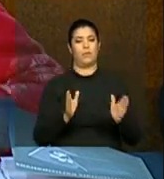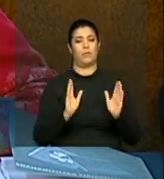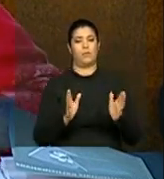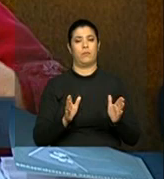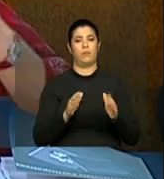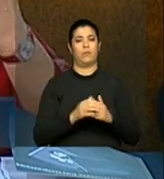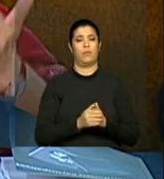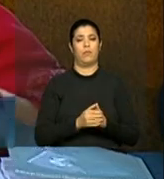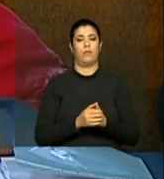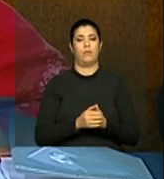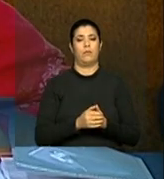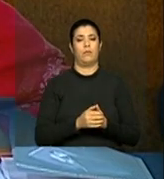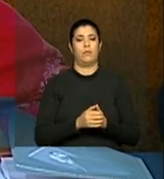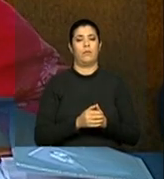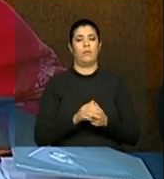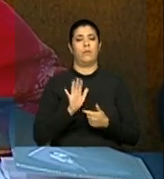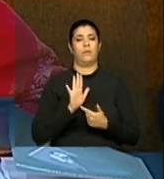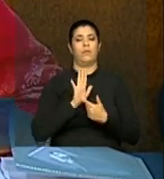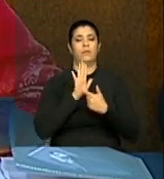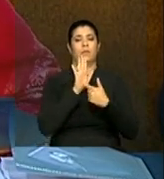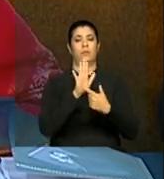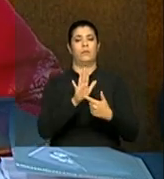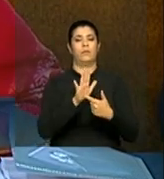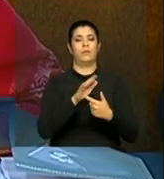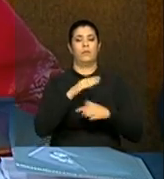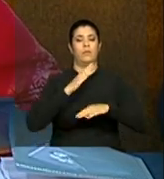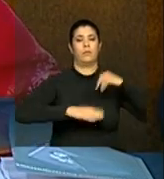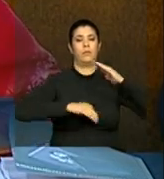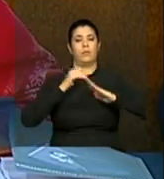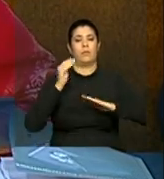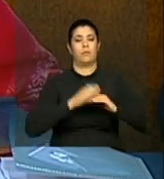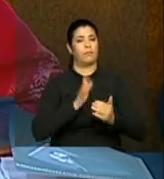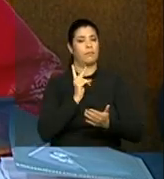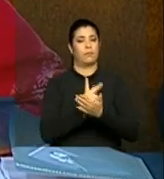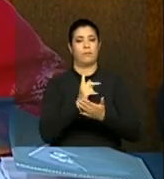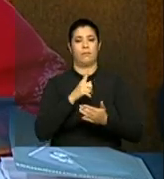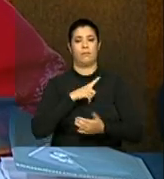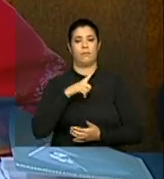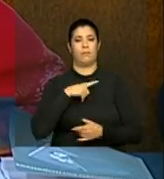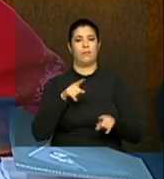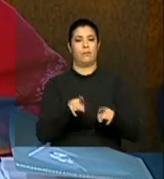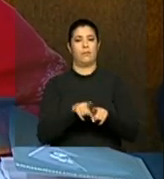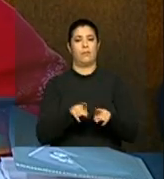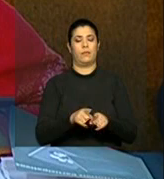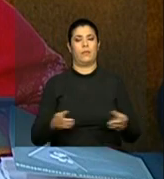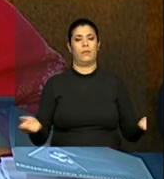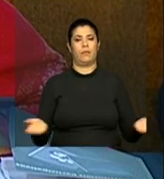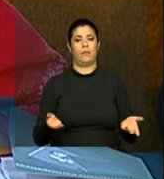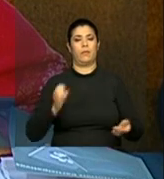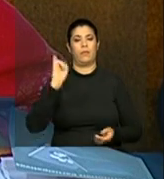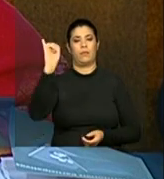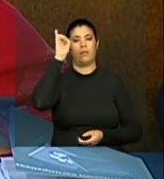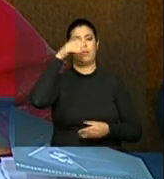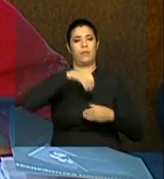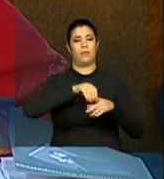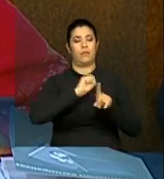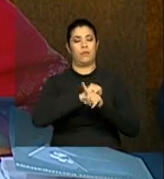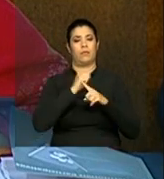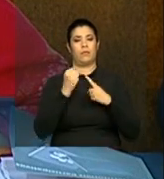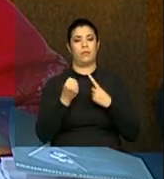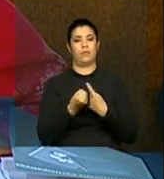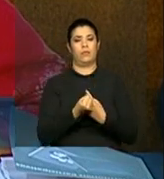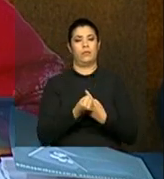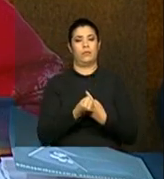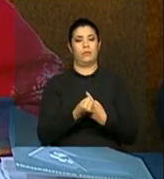e trazer fazendo-as para o protagonismo que elas sempre tiveram e que tem hoje na sociedade.